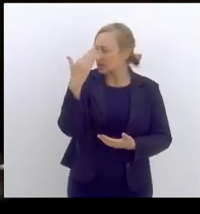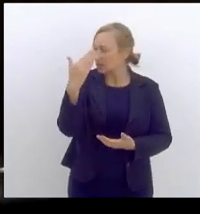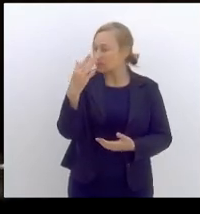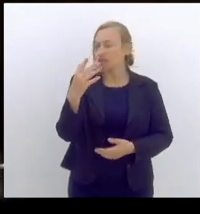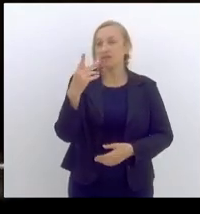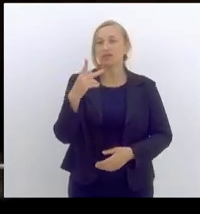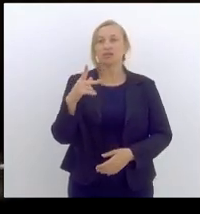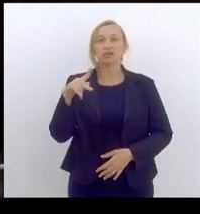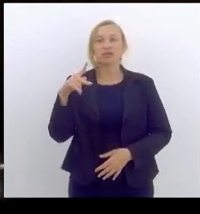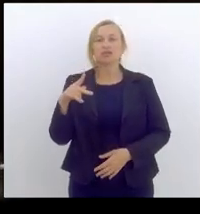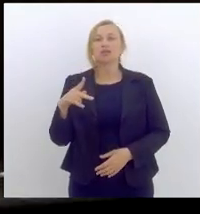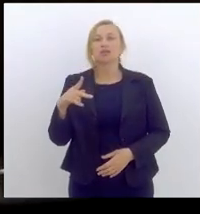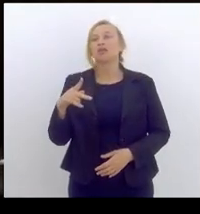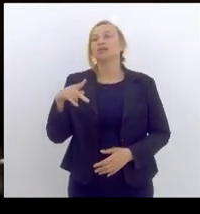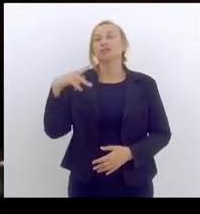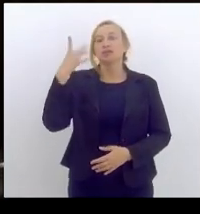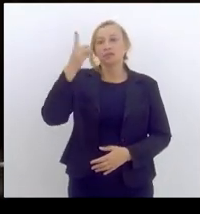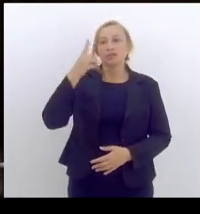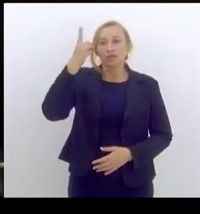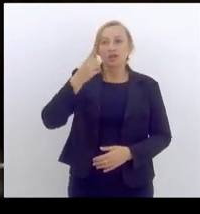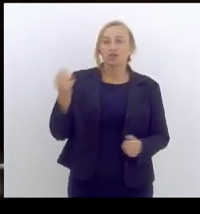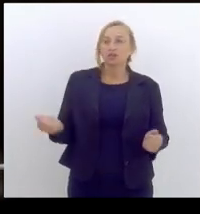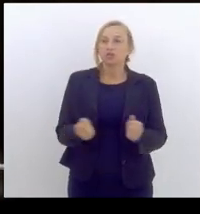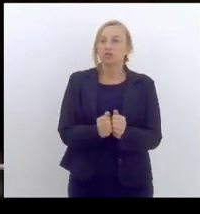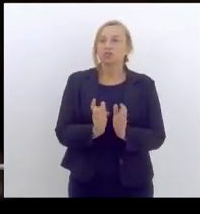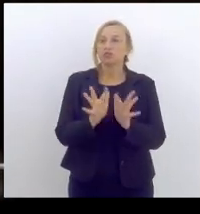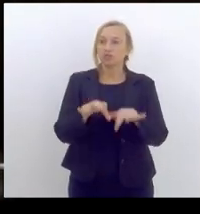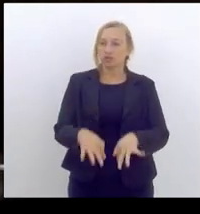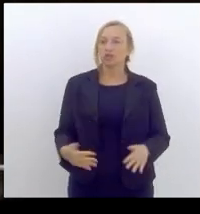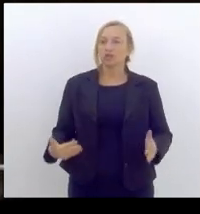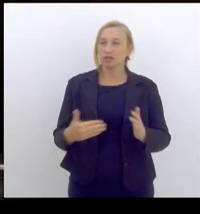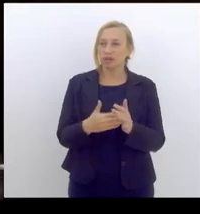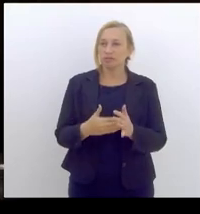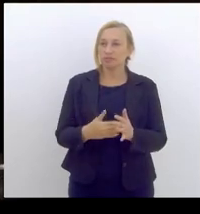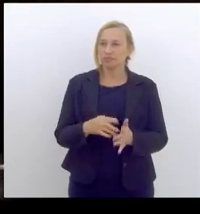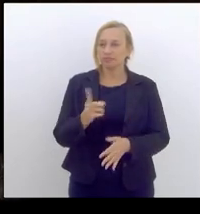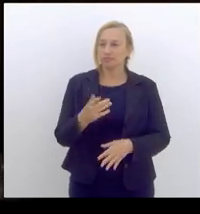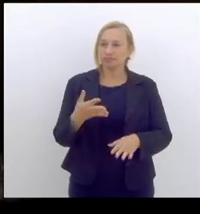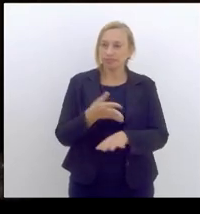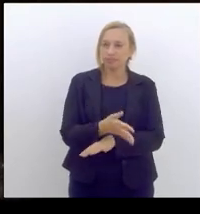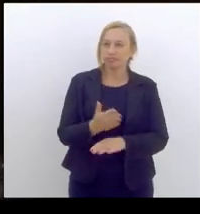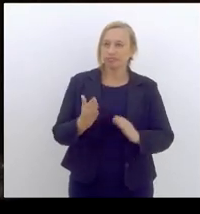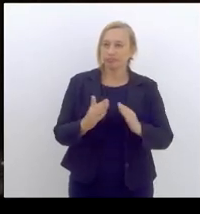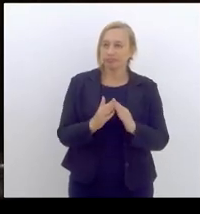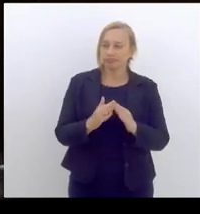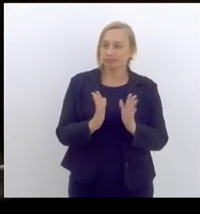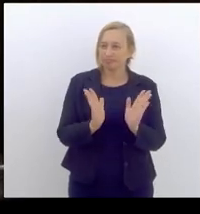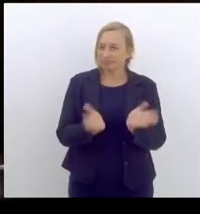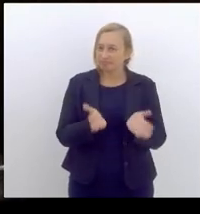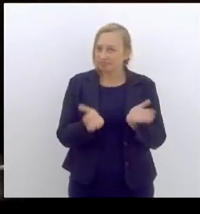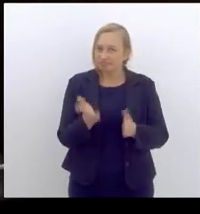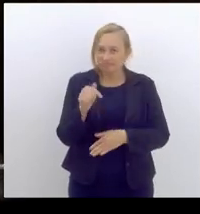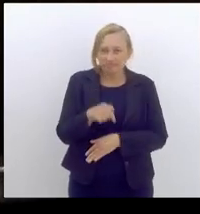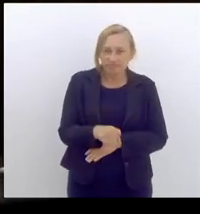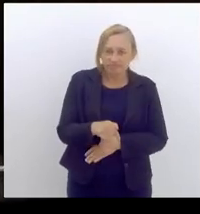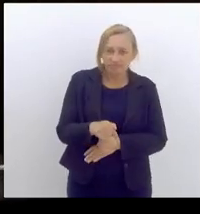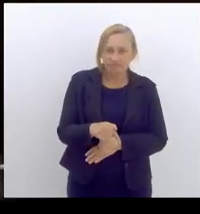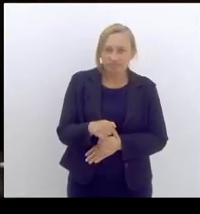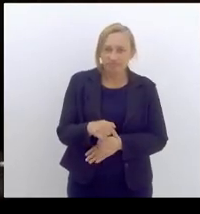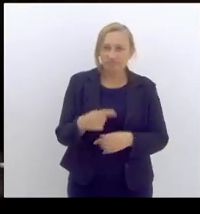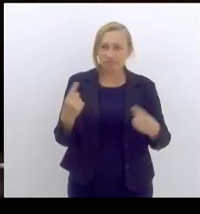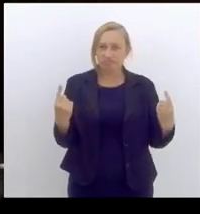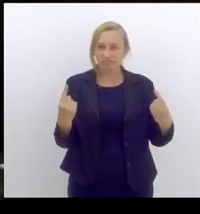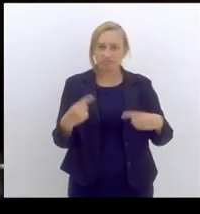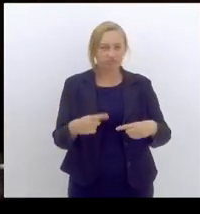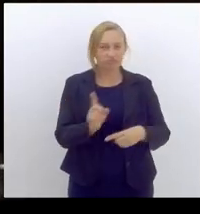estiveram junto com a gente até o final. Nós não chegaríamos nessa casa para hoje aqui ter um embate,